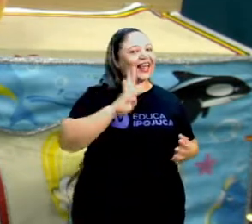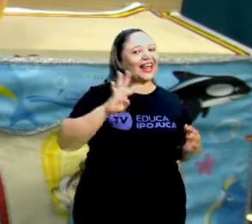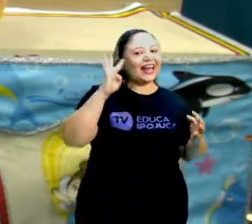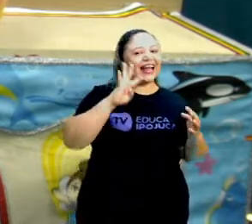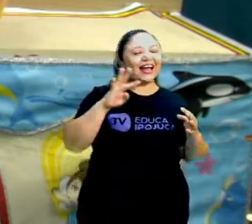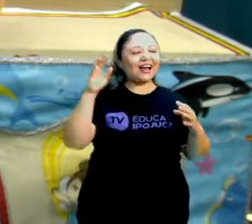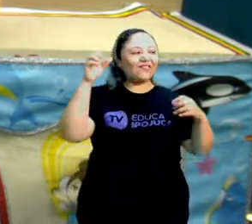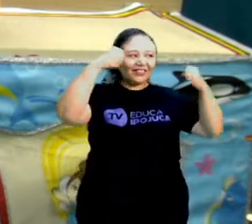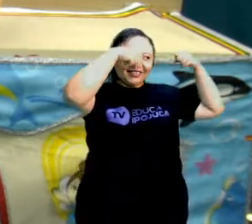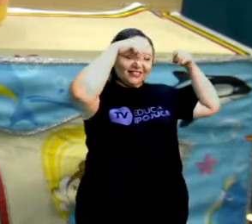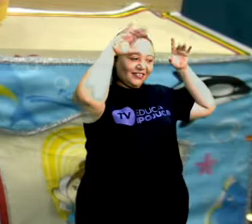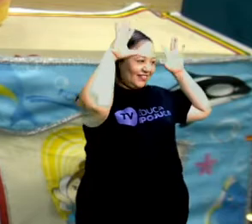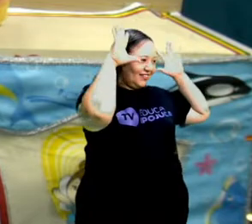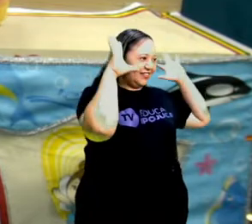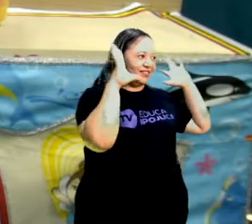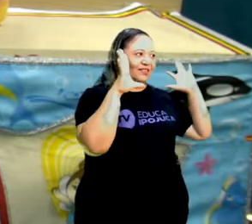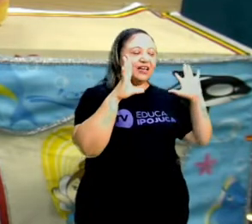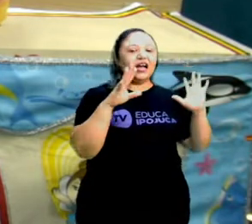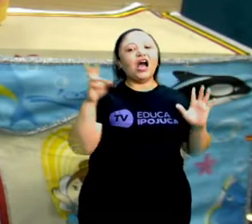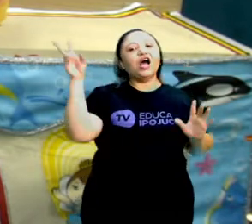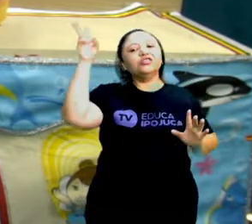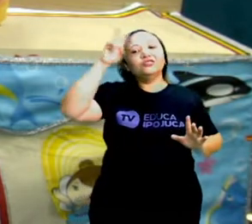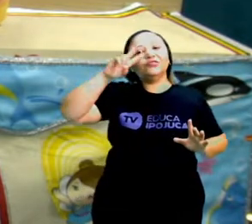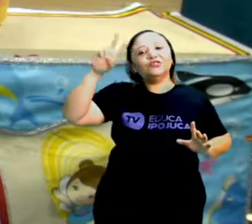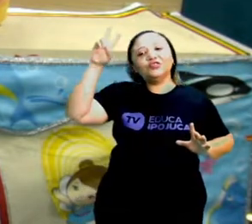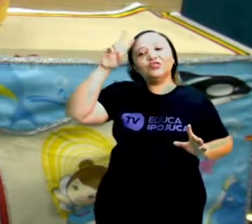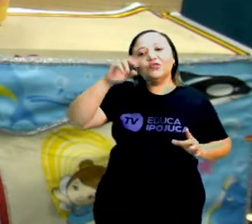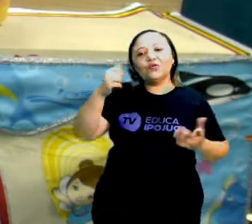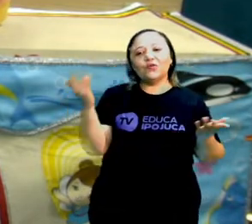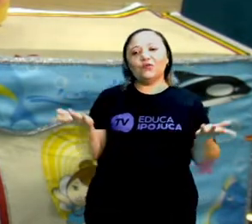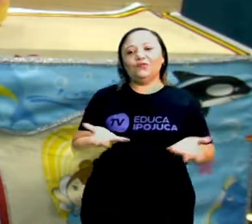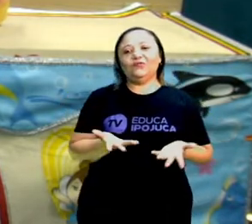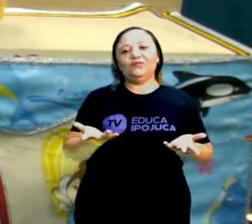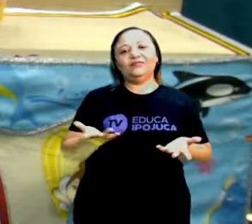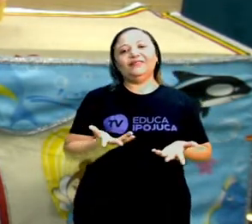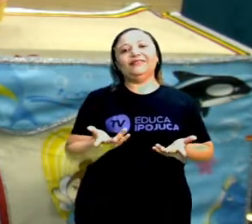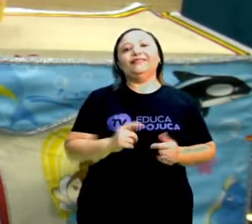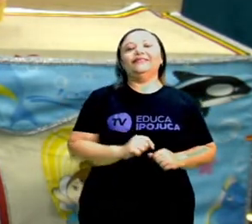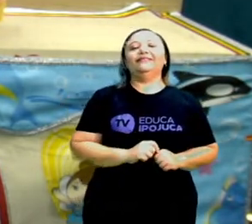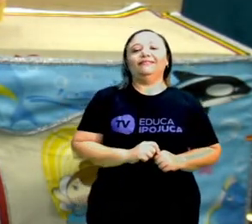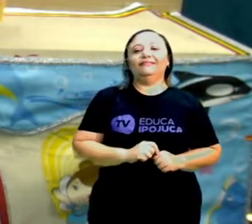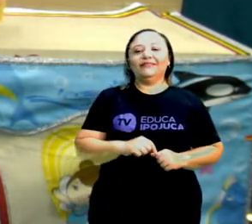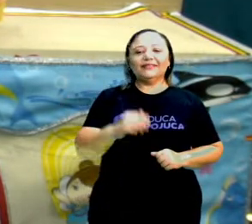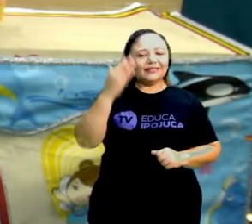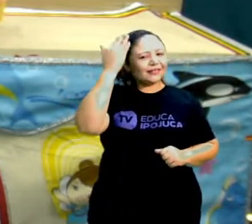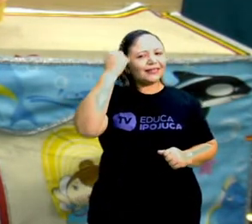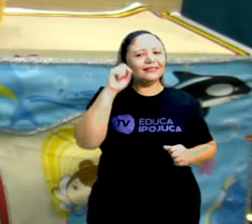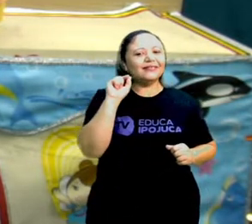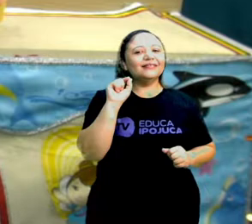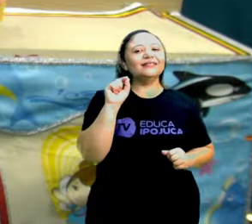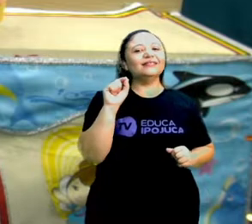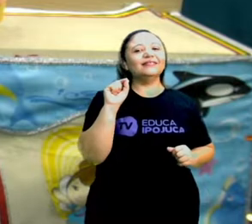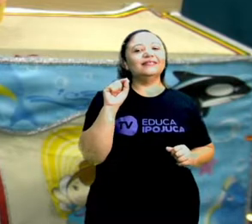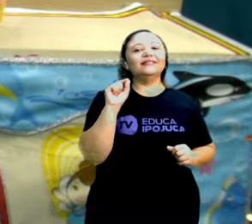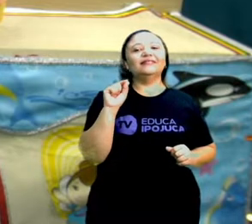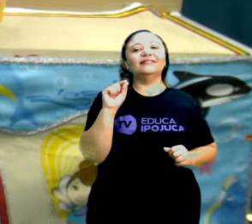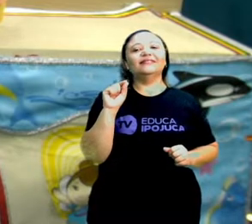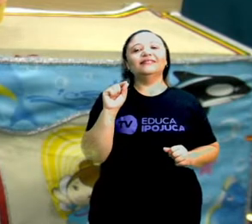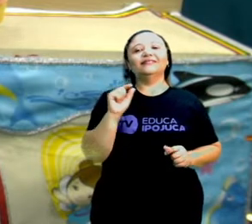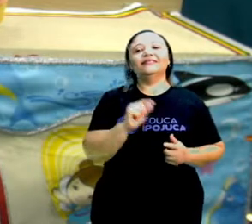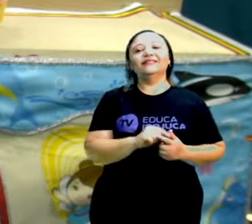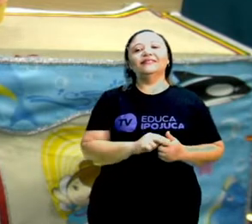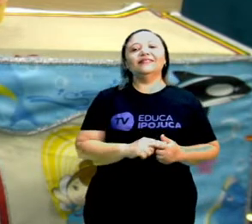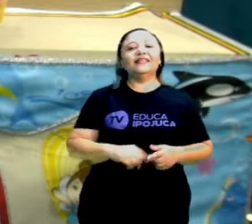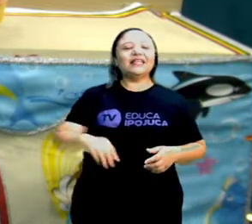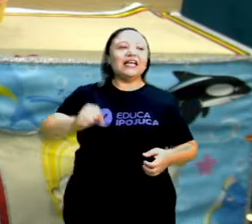Legal, né, leiturinha? E a nossa história de hoje, leiturinha? Tu sabe o que tem? Não.